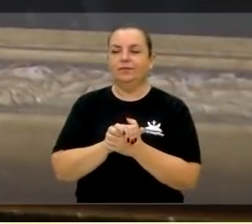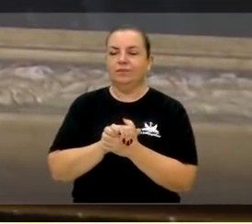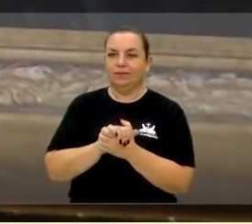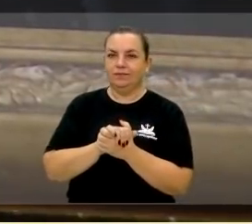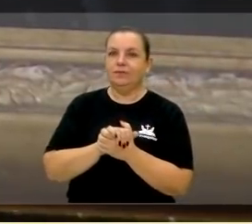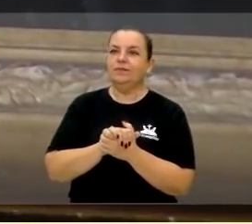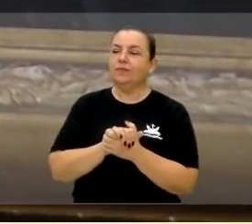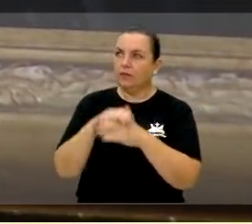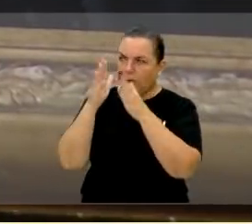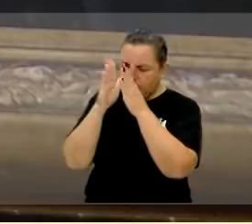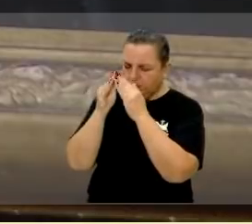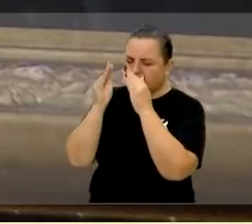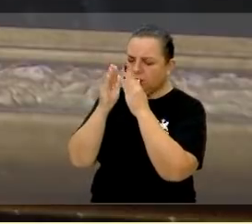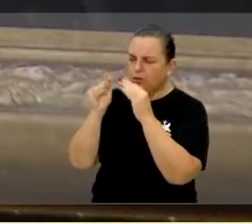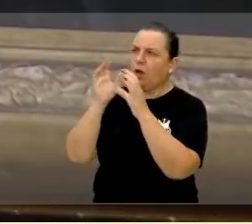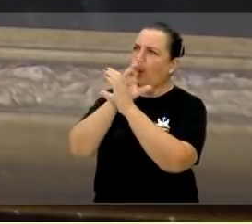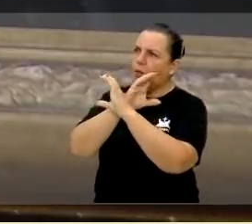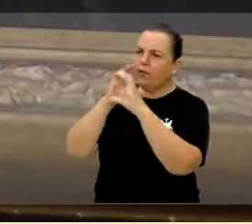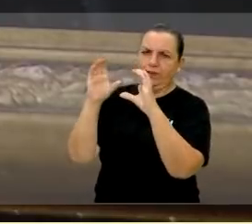Um apelo à confiança.